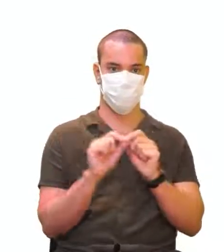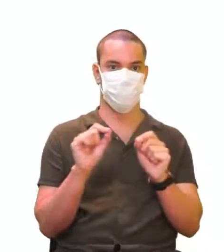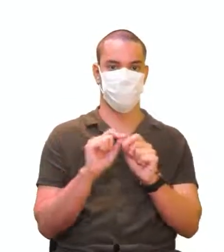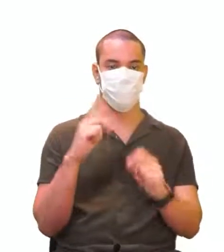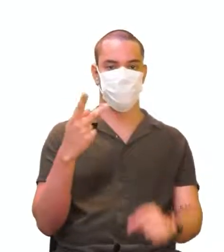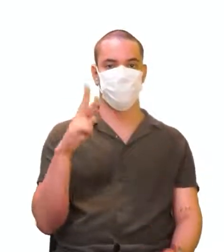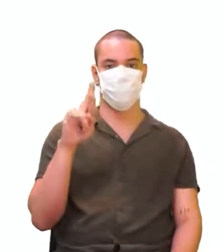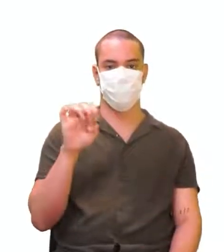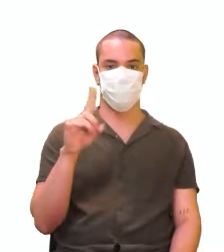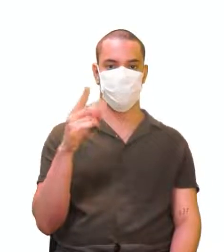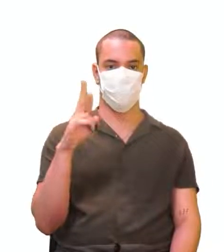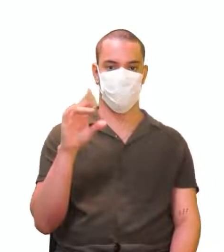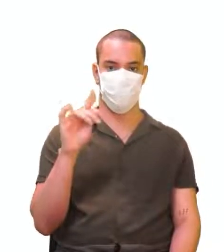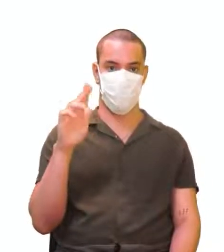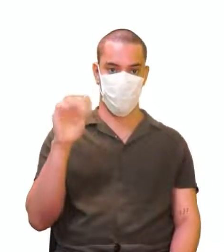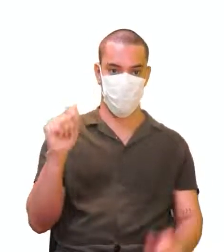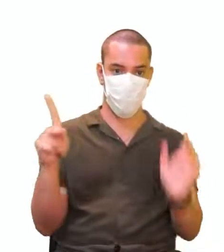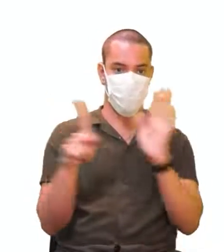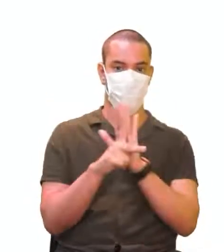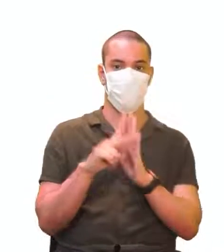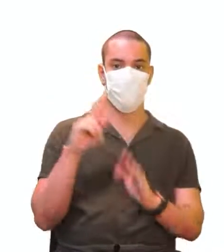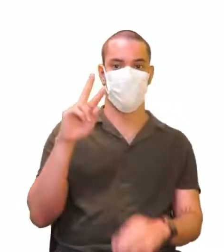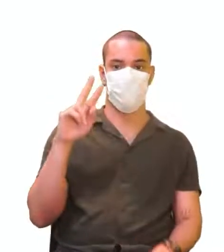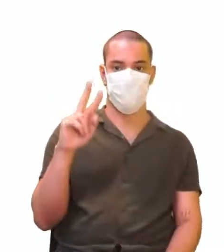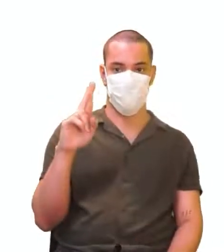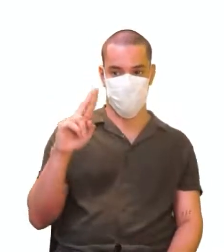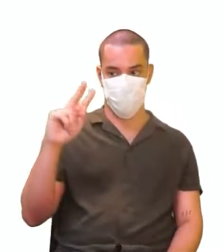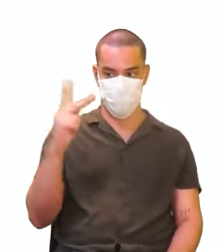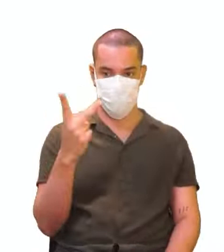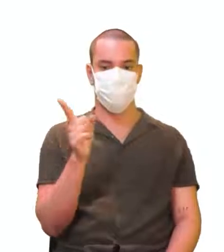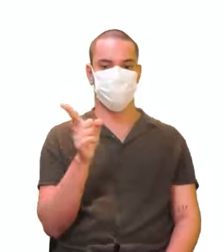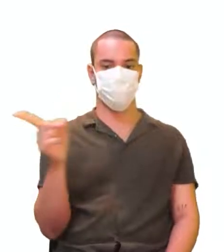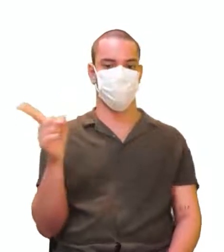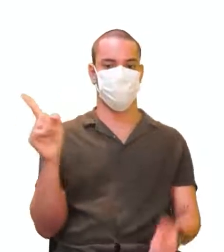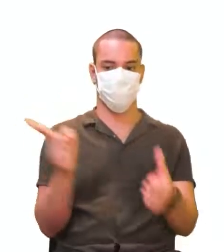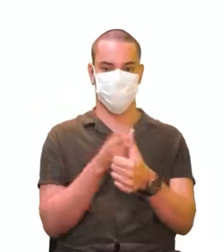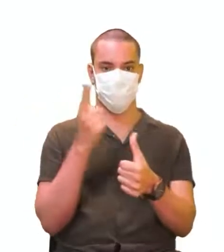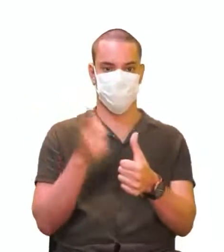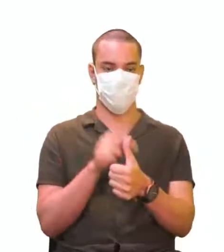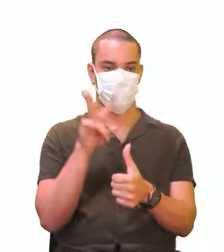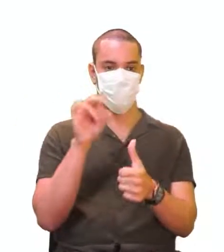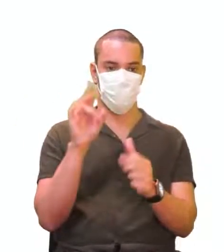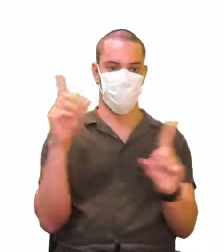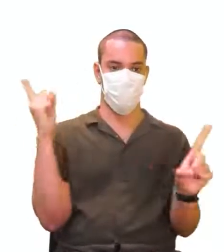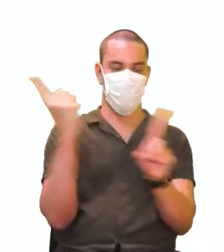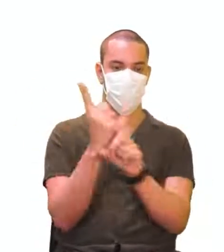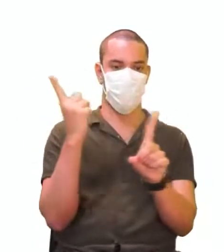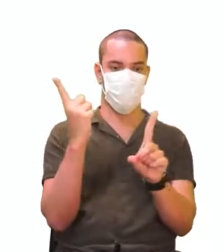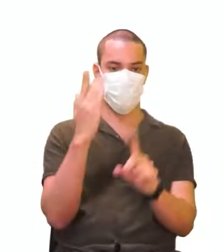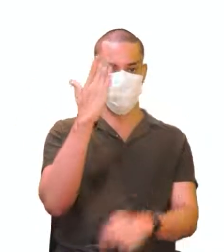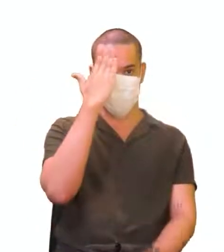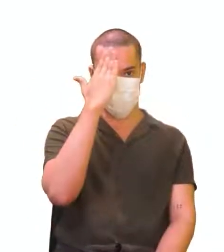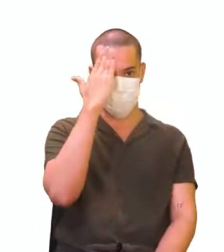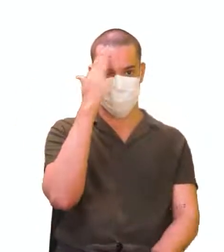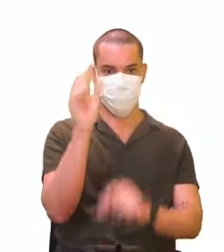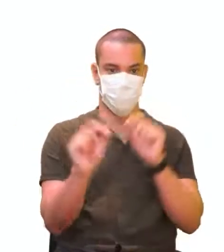RH, ABO e RH. E aí, primeiramente, eu vou identificar o que seja mais